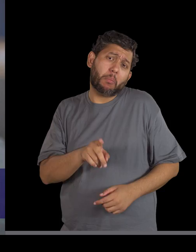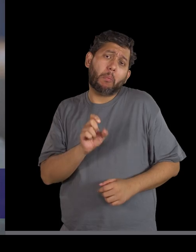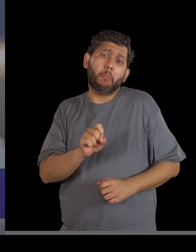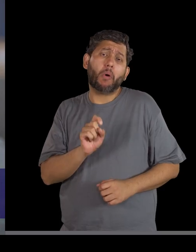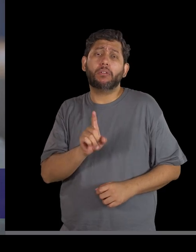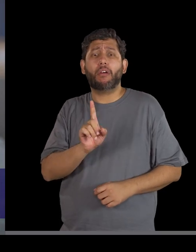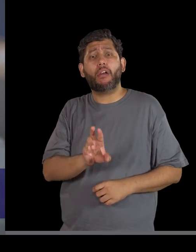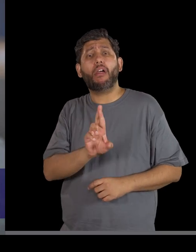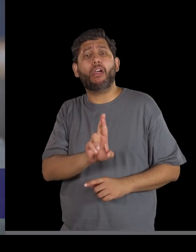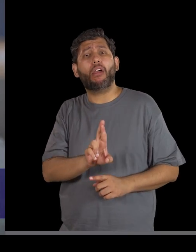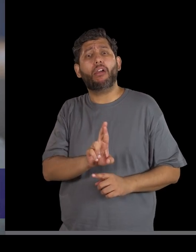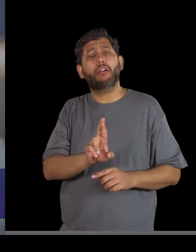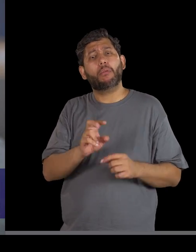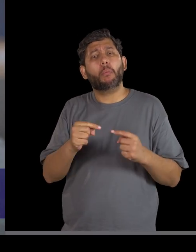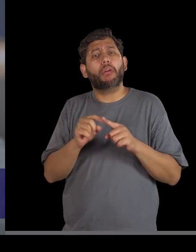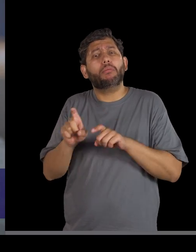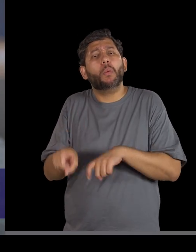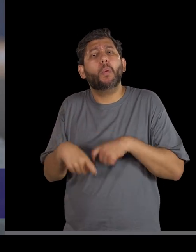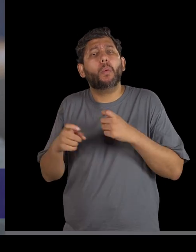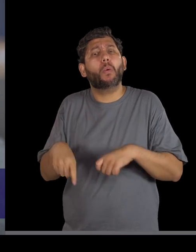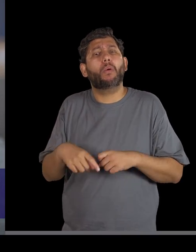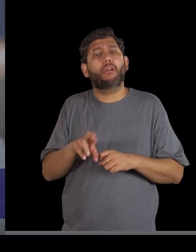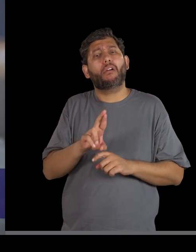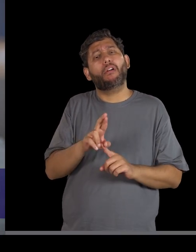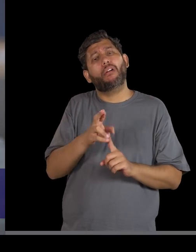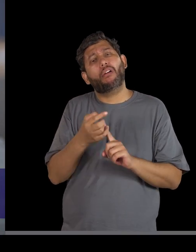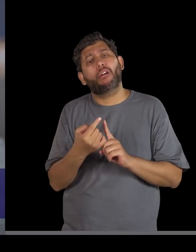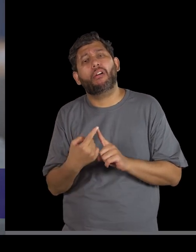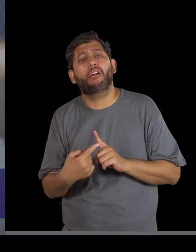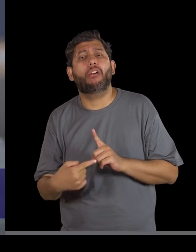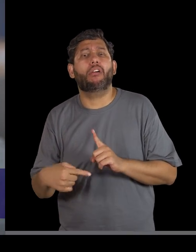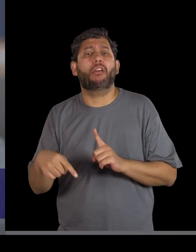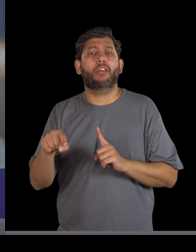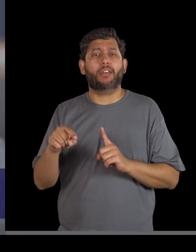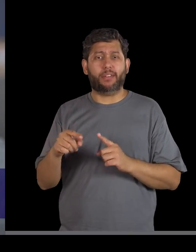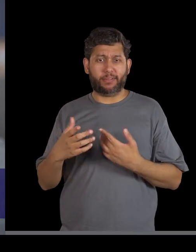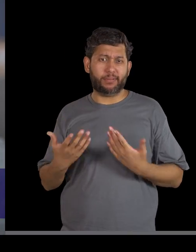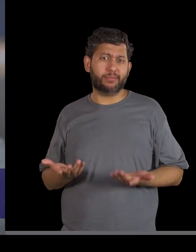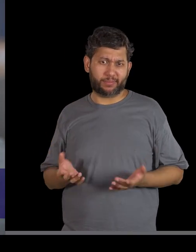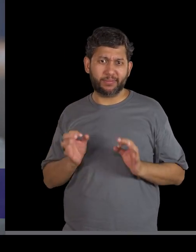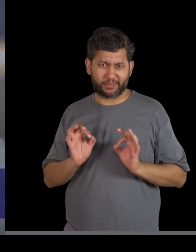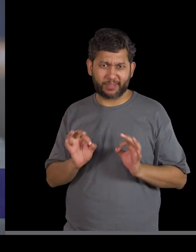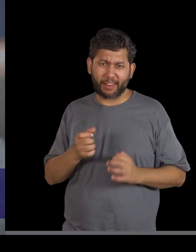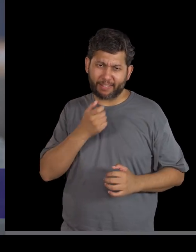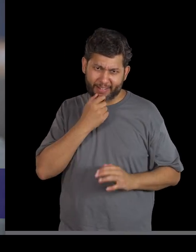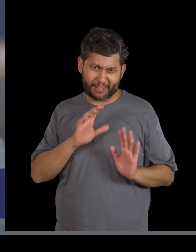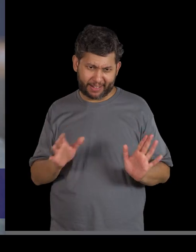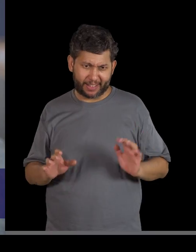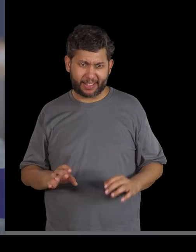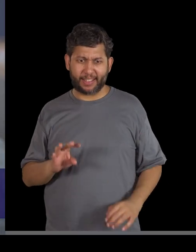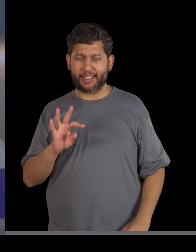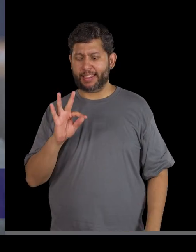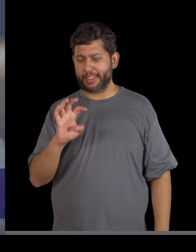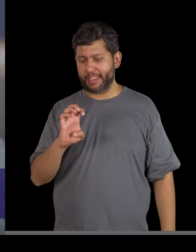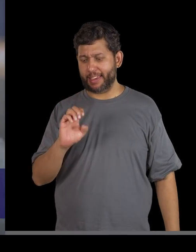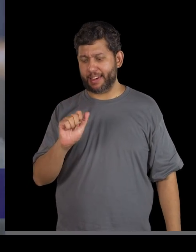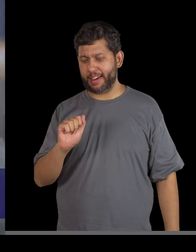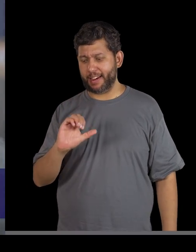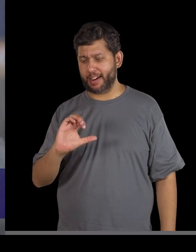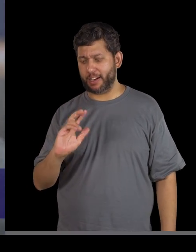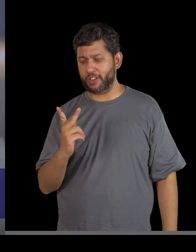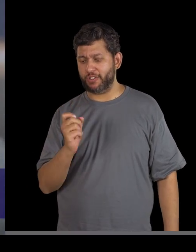tá transcrito como o retroflexo, mas a gente pode entender que é o R retroflexo porque é assim que é o R no inglês. Então